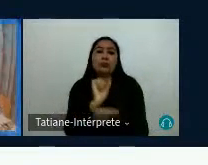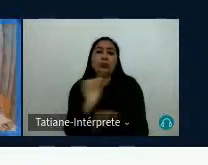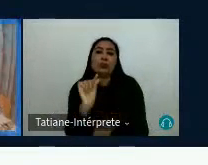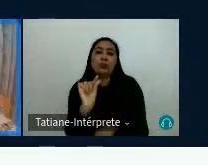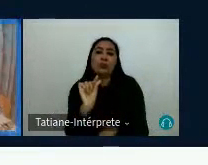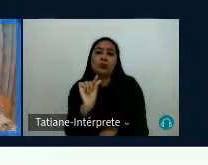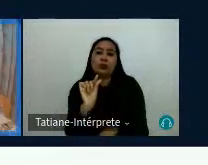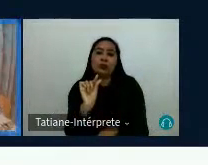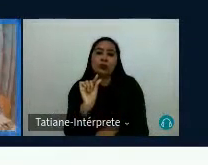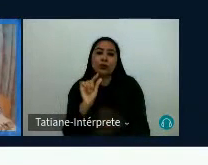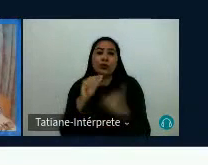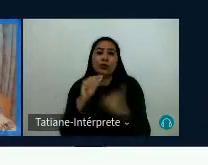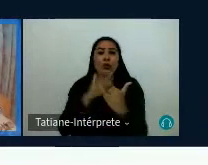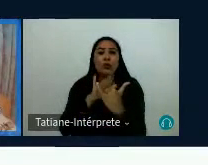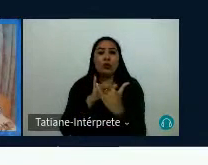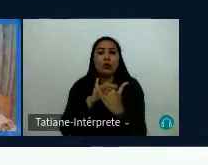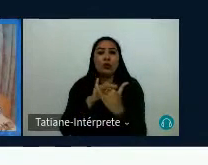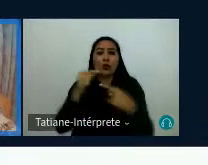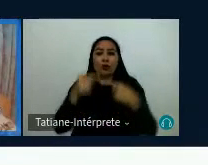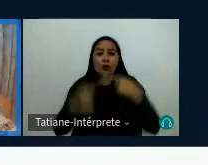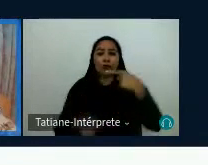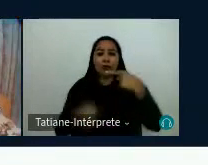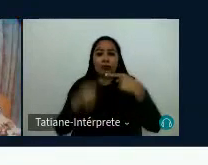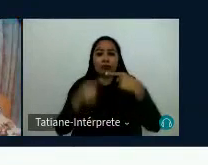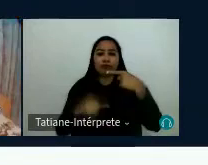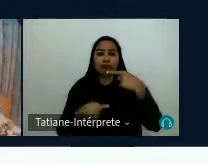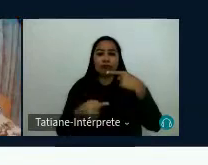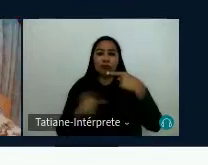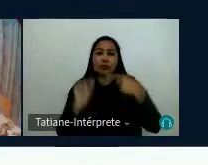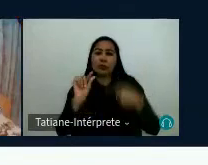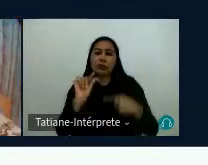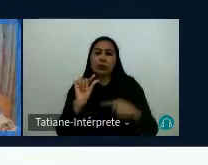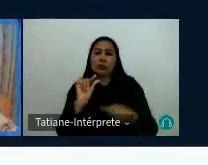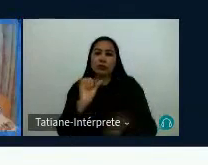Caiu no YouTube, estão me avisando aqui.